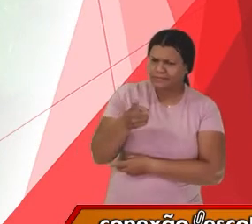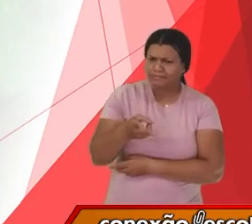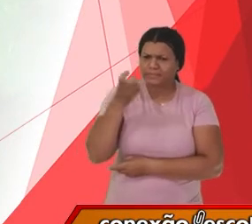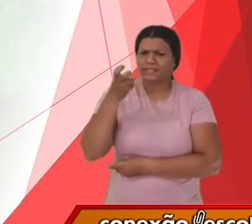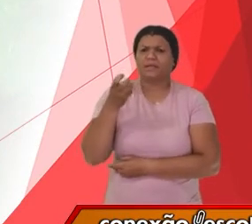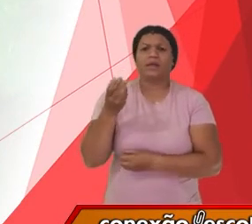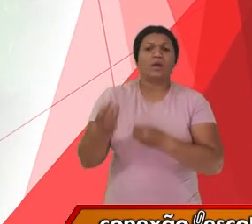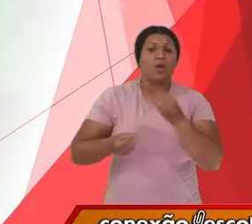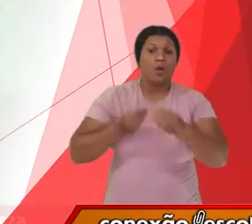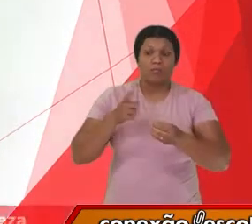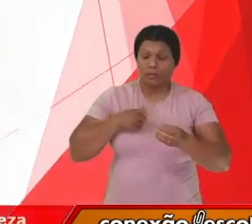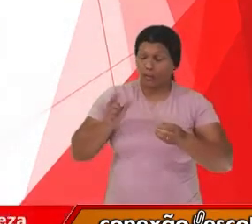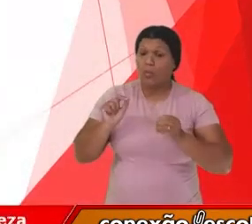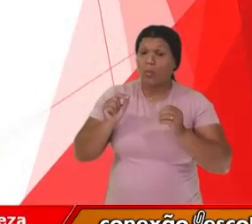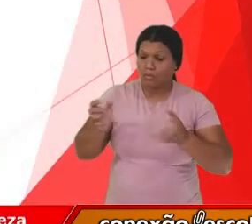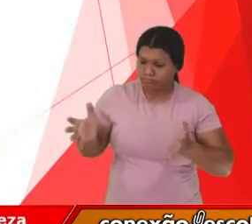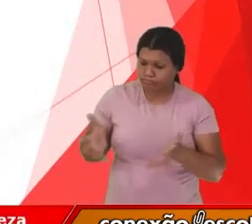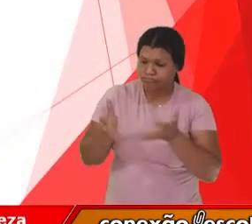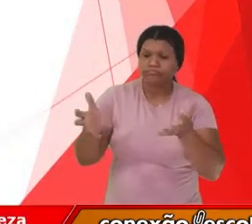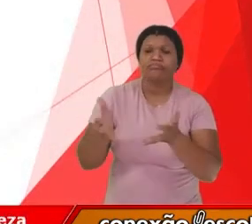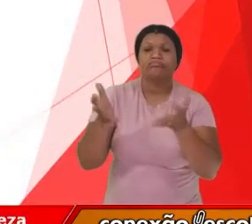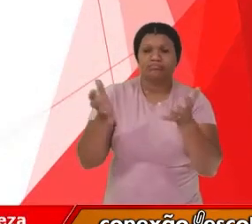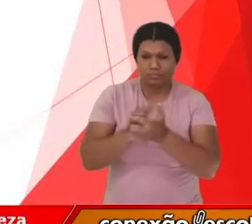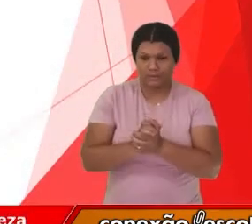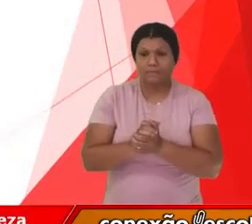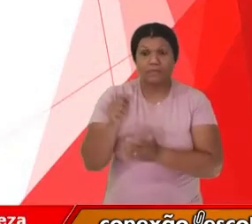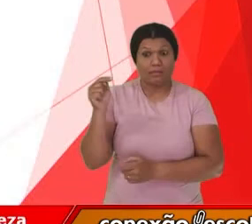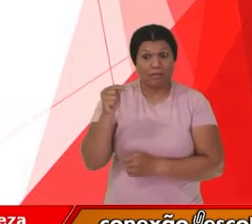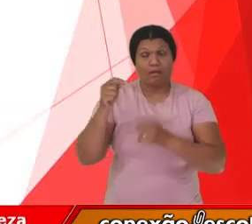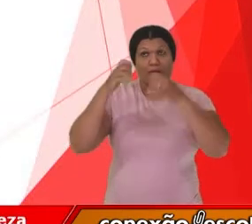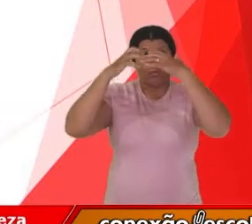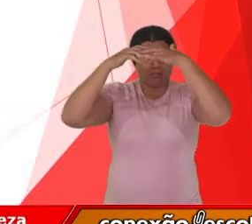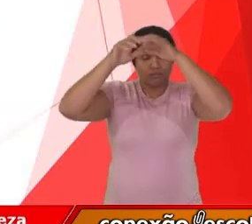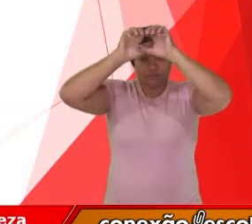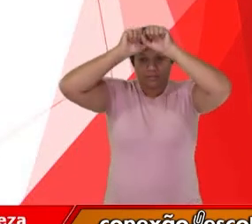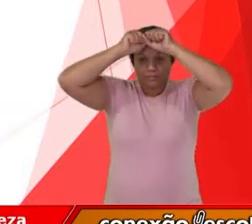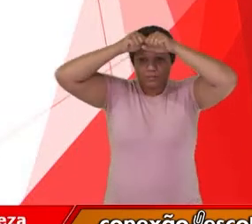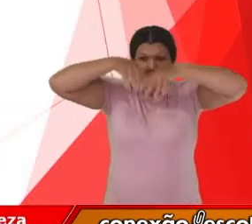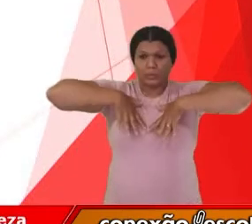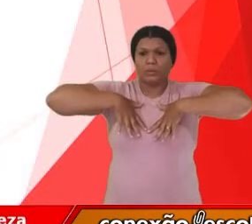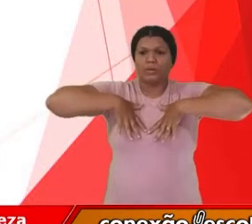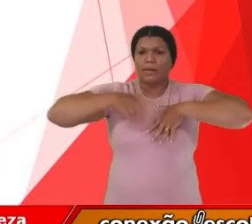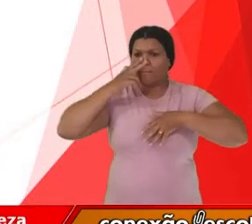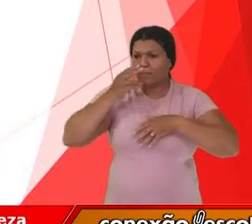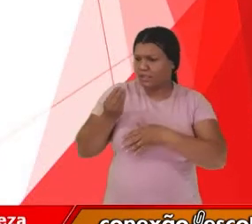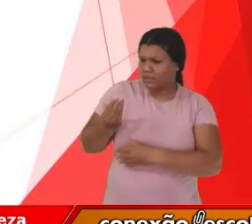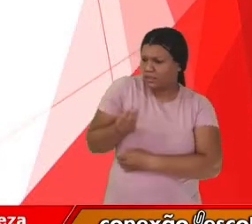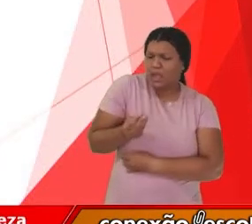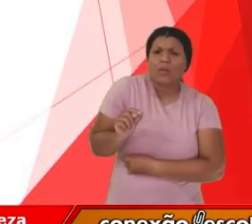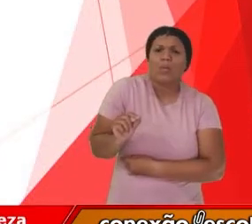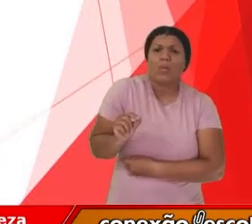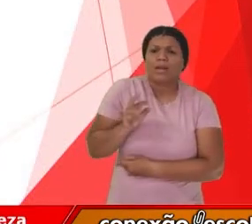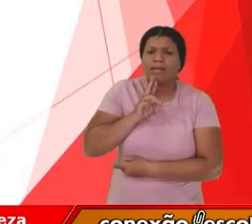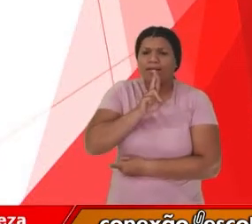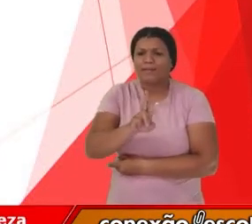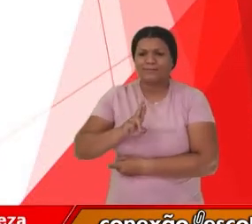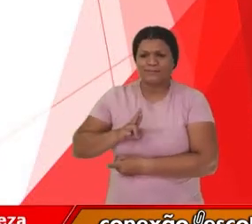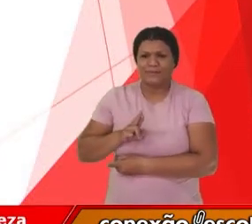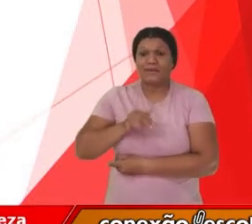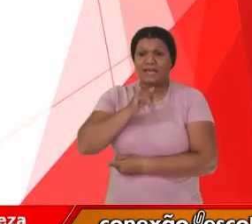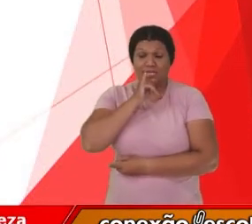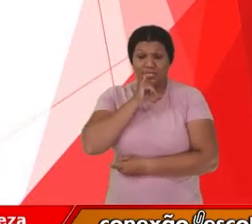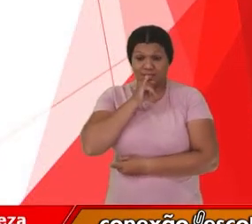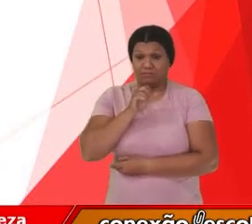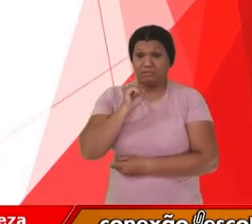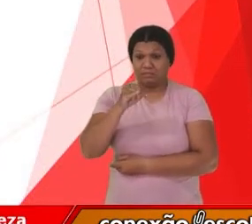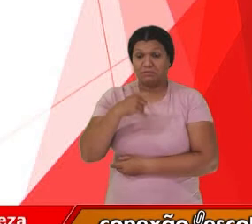a partir dos estímulos, o sistema nervoso vai elaborar respostas a esses estímulos. No caso da sede, por